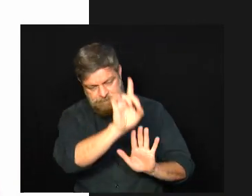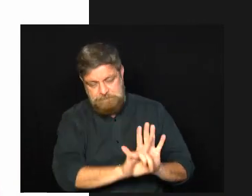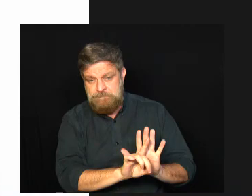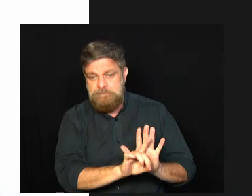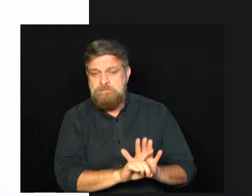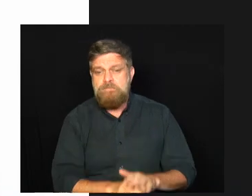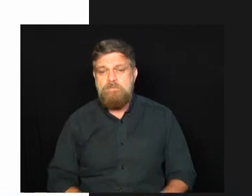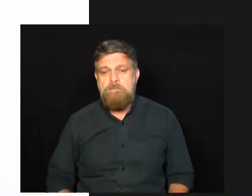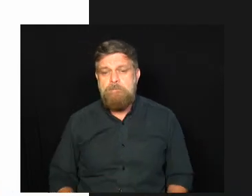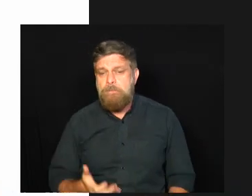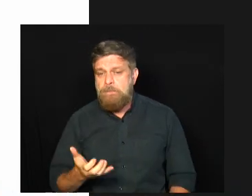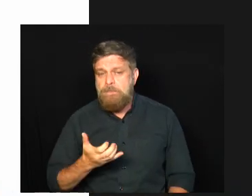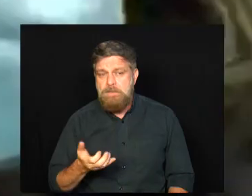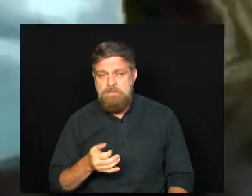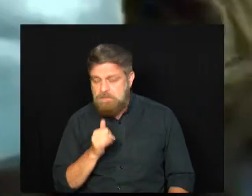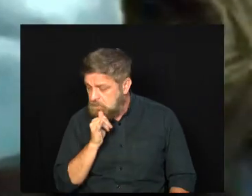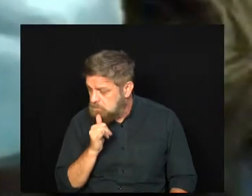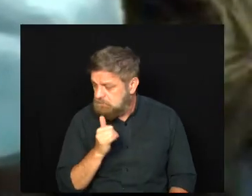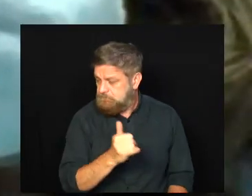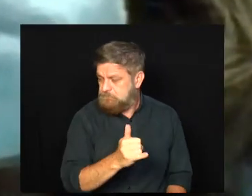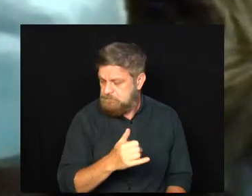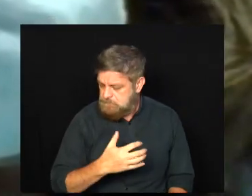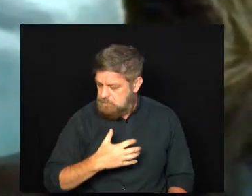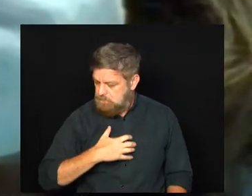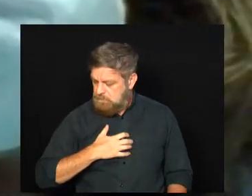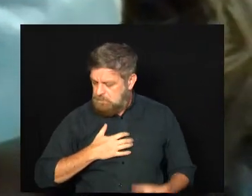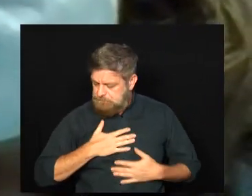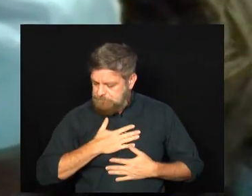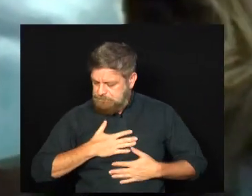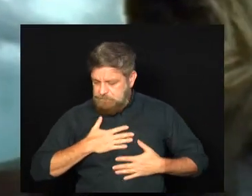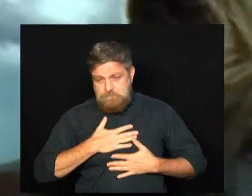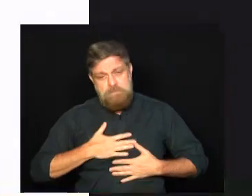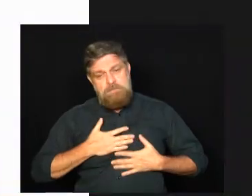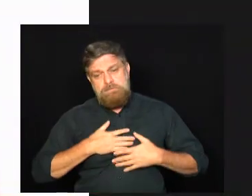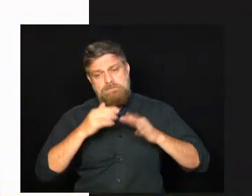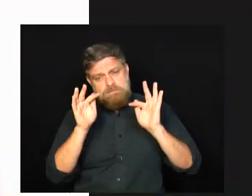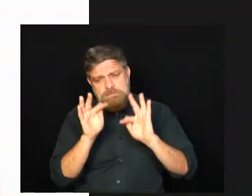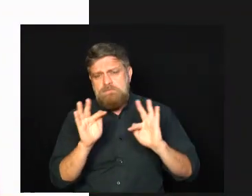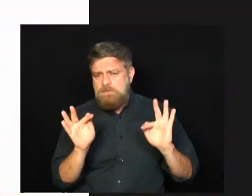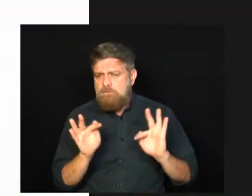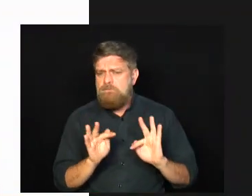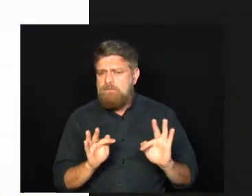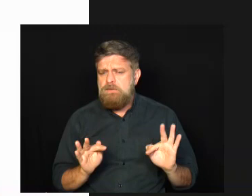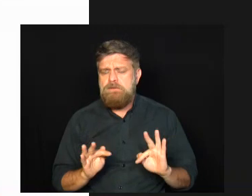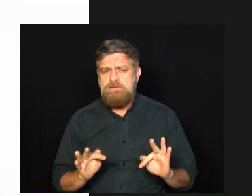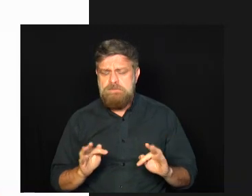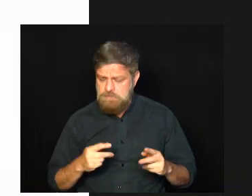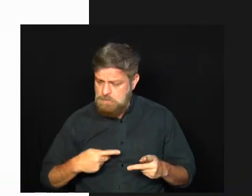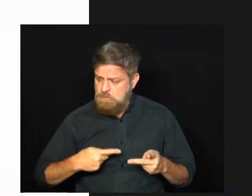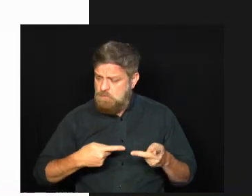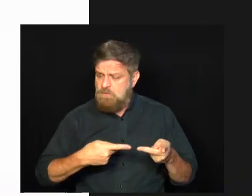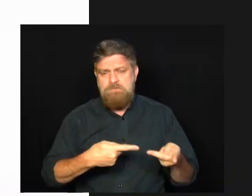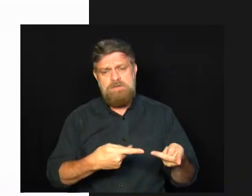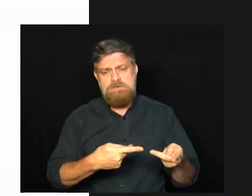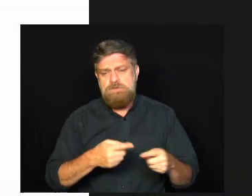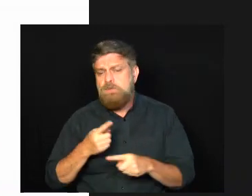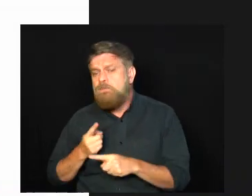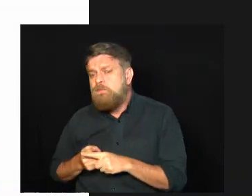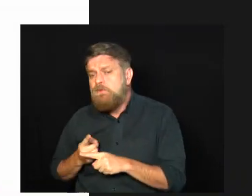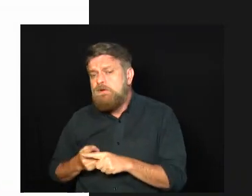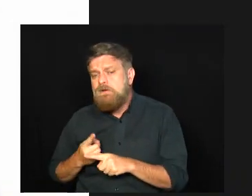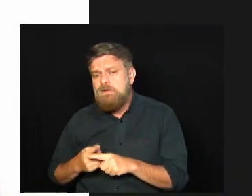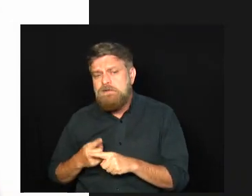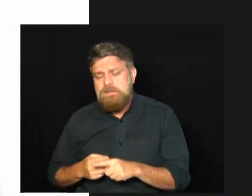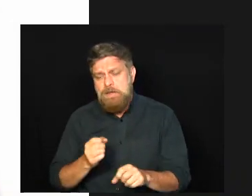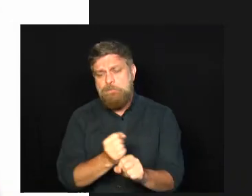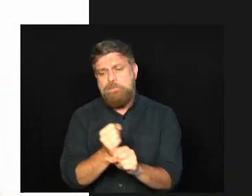do adolescente. Eu fiquei muito feliz com este convite, porque há